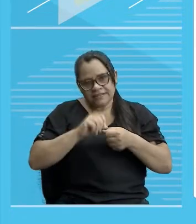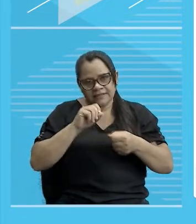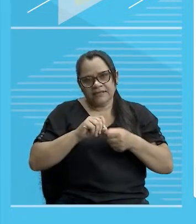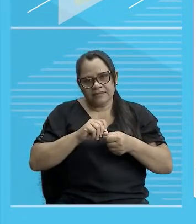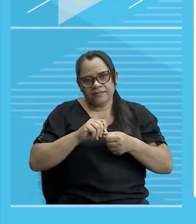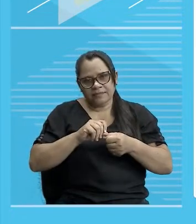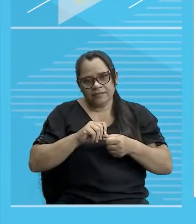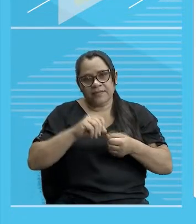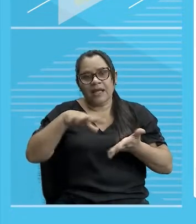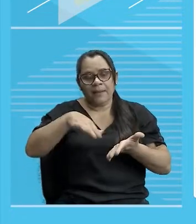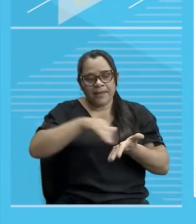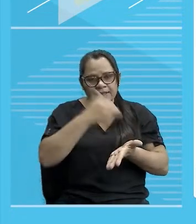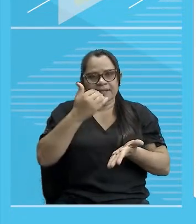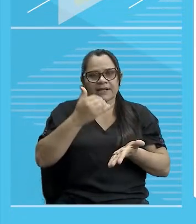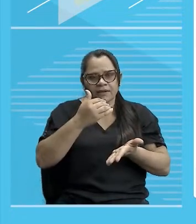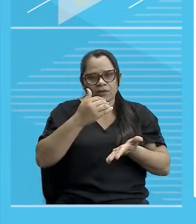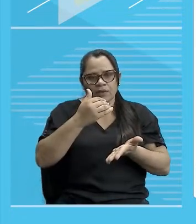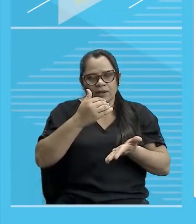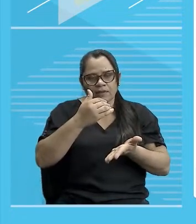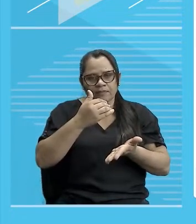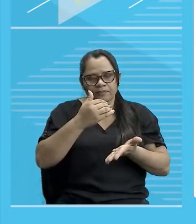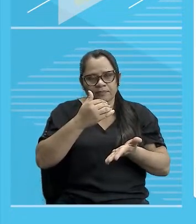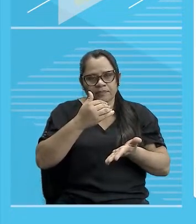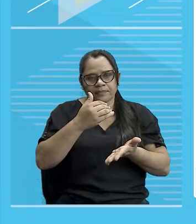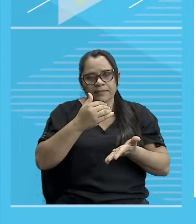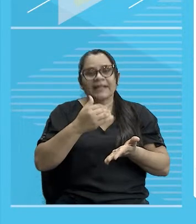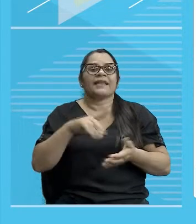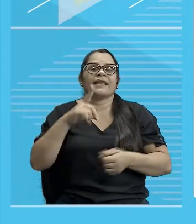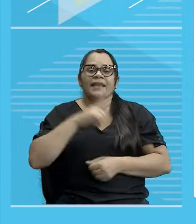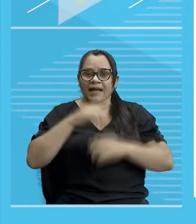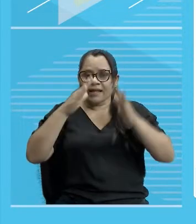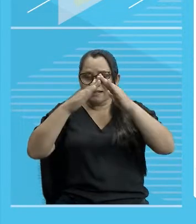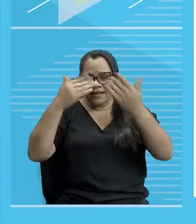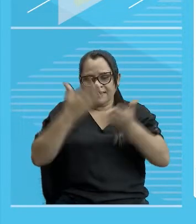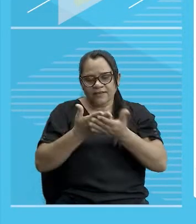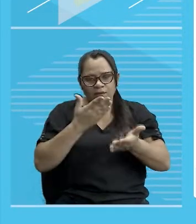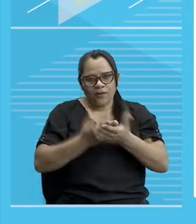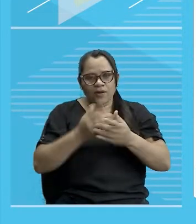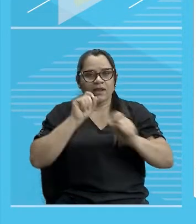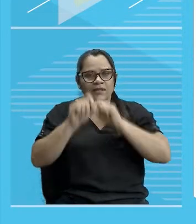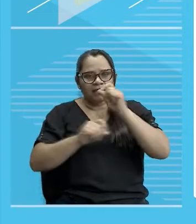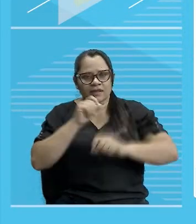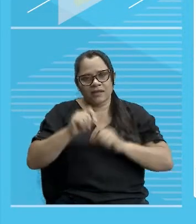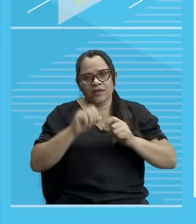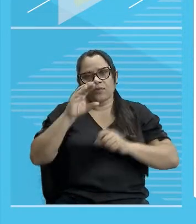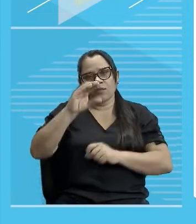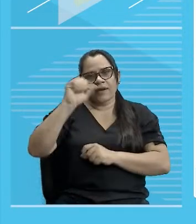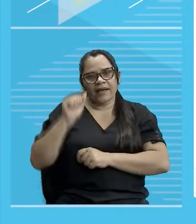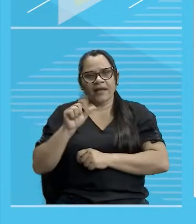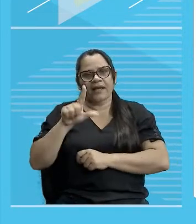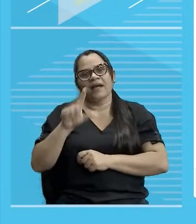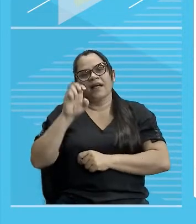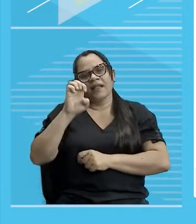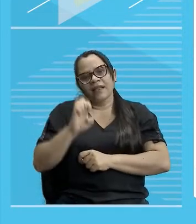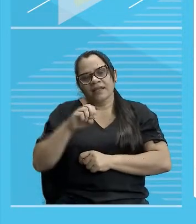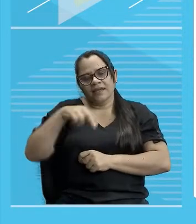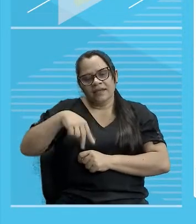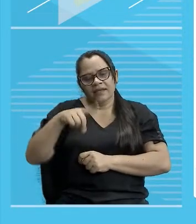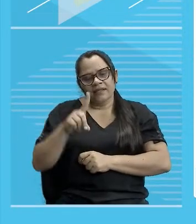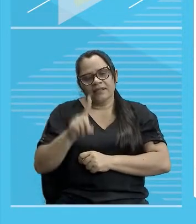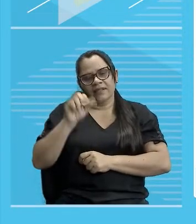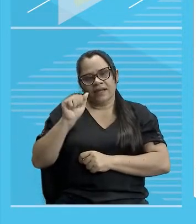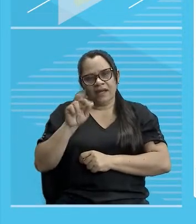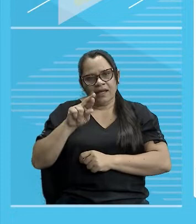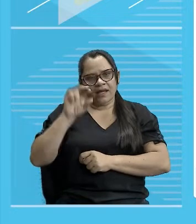colégio tem um calendário dizendo quando é que vai ser as férias dizendo